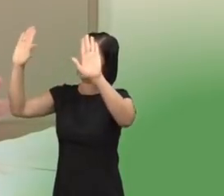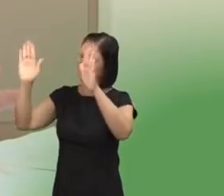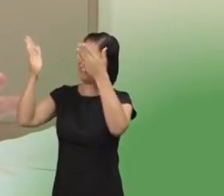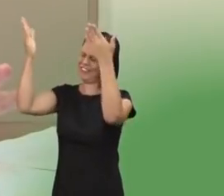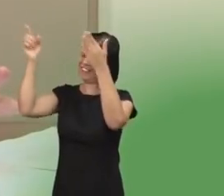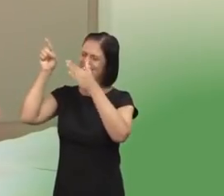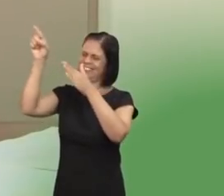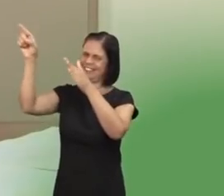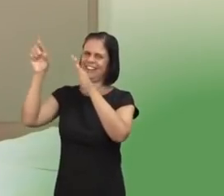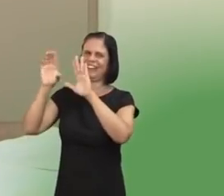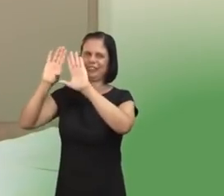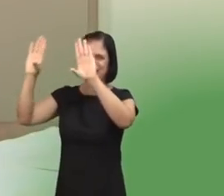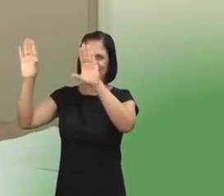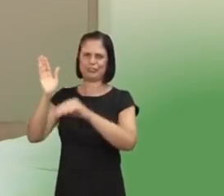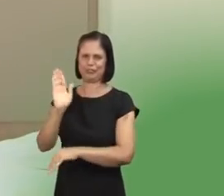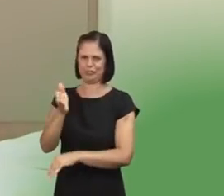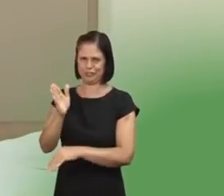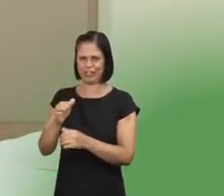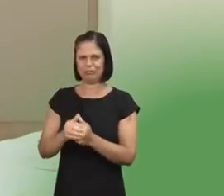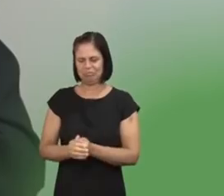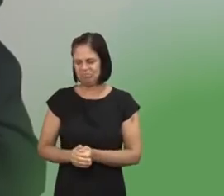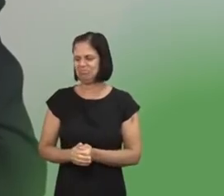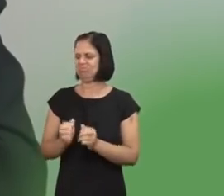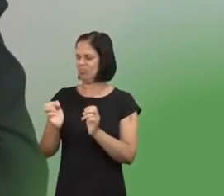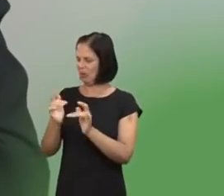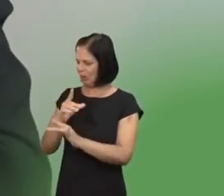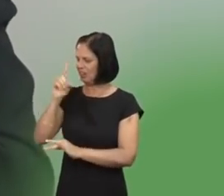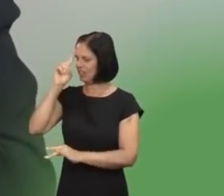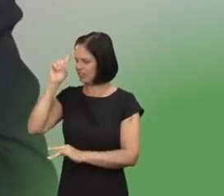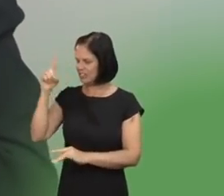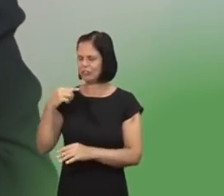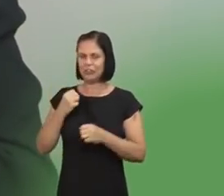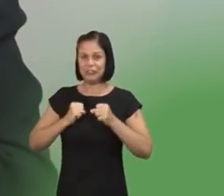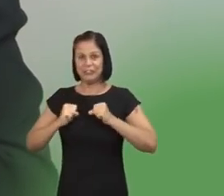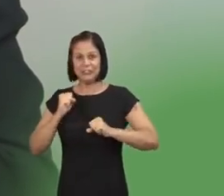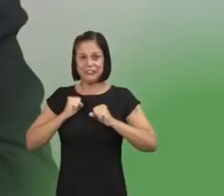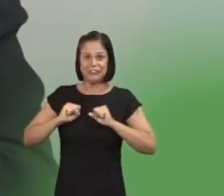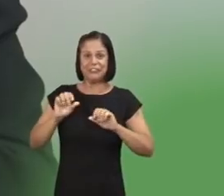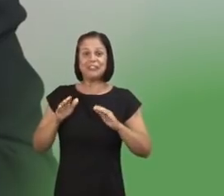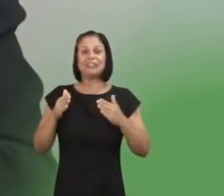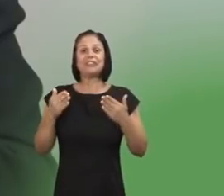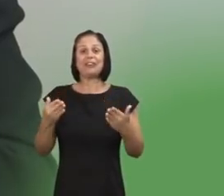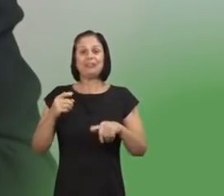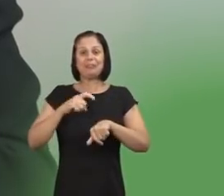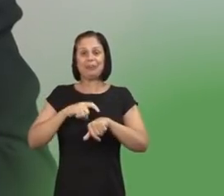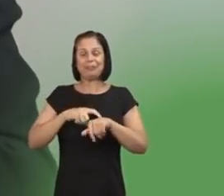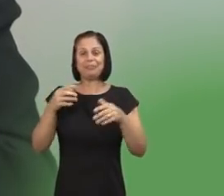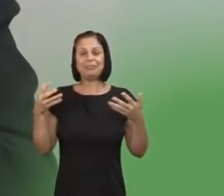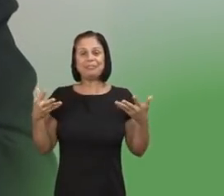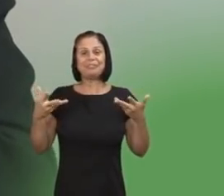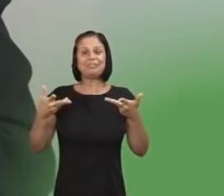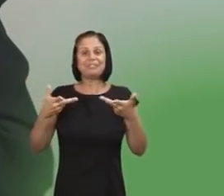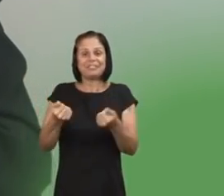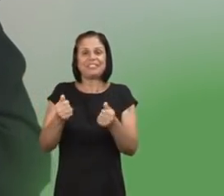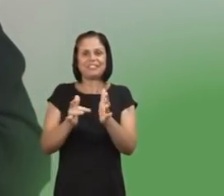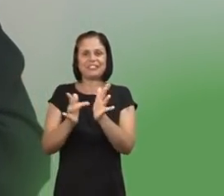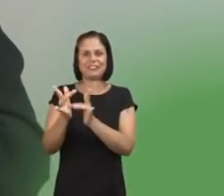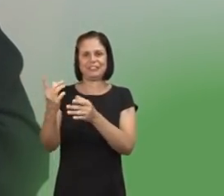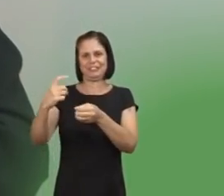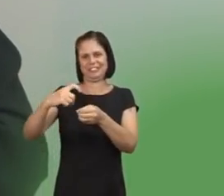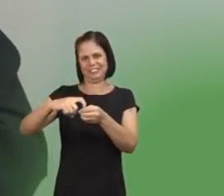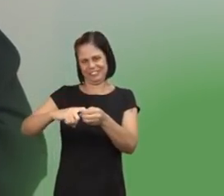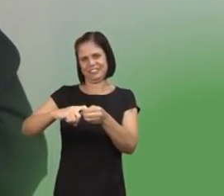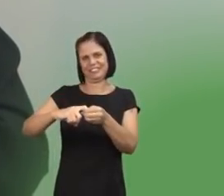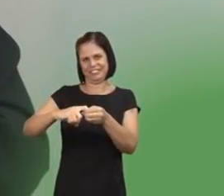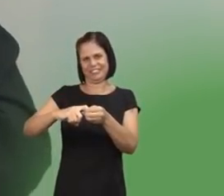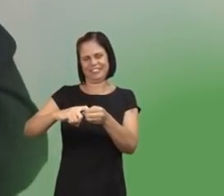nos tabernáculos eternos do Senhor. Glória a Deus. A nossa grande expectativa por esse momento maravilhoso da volta do